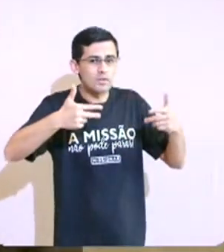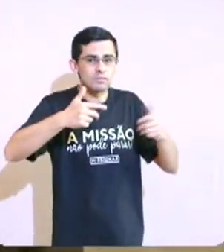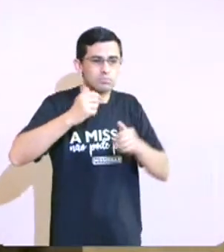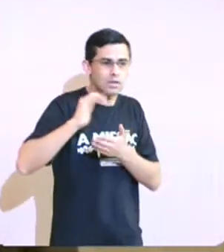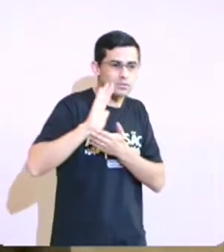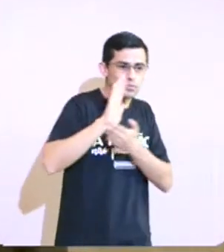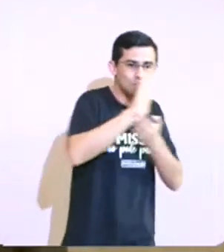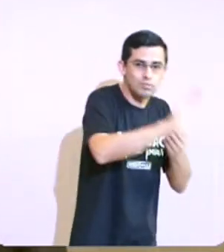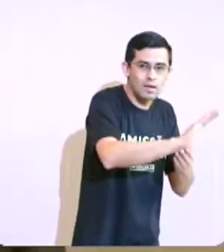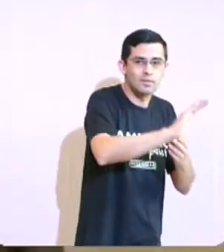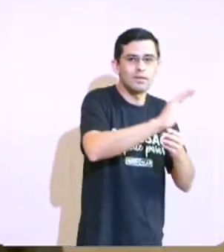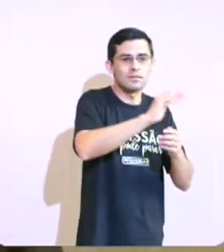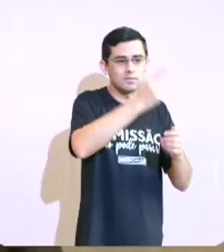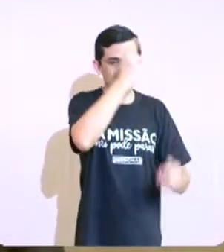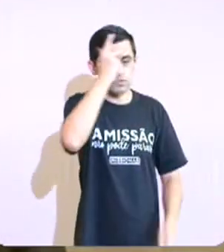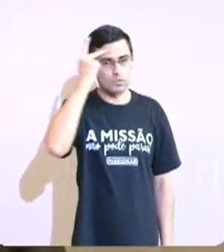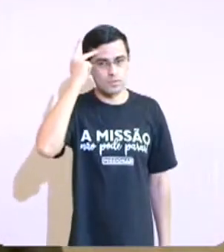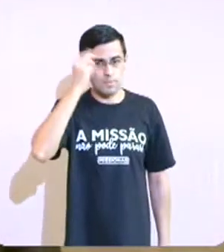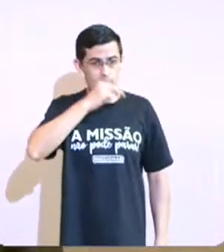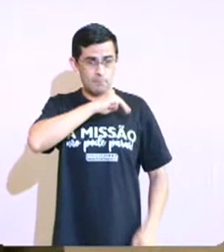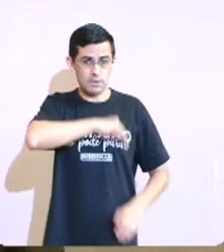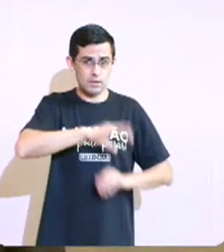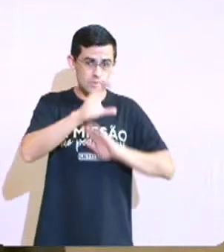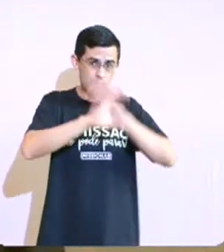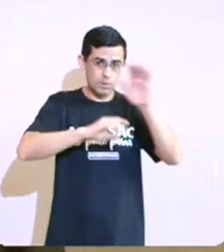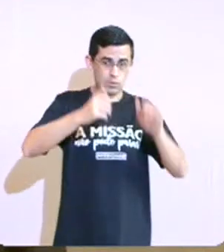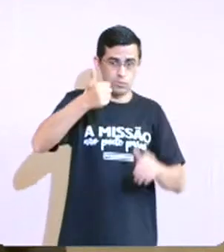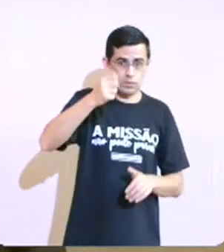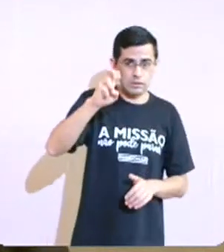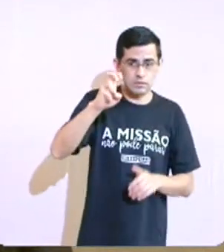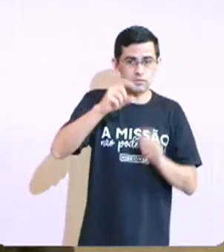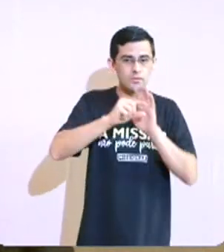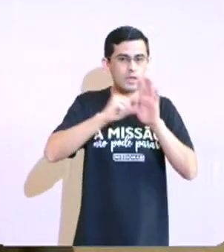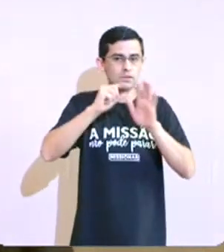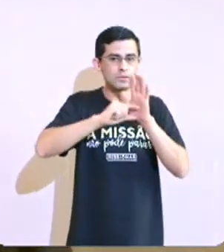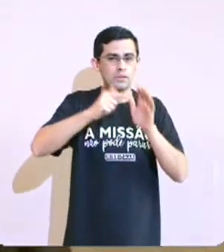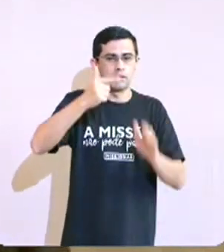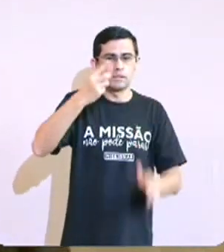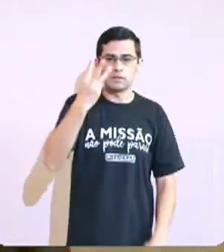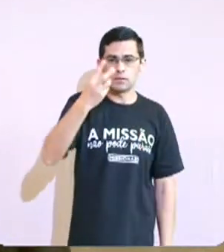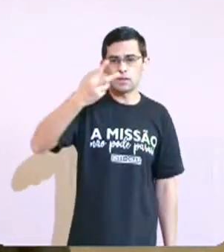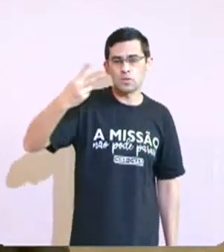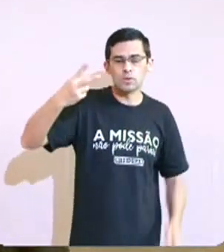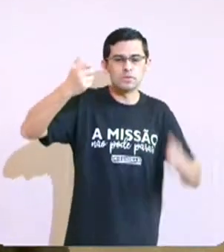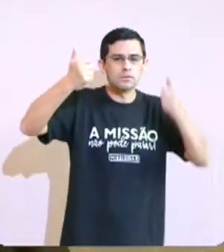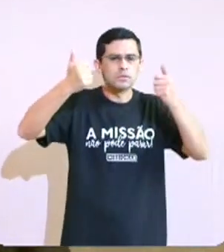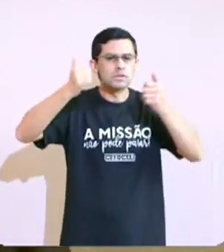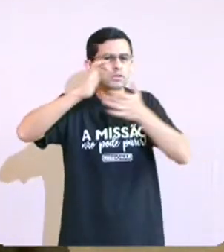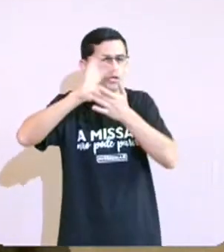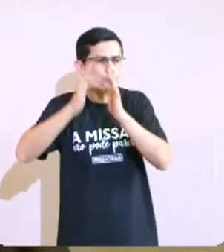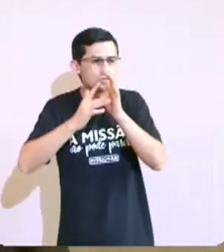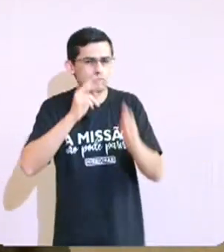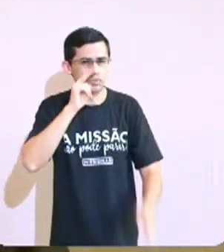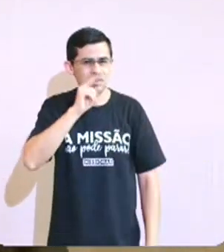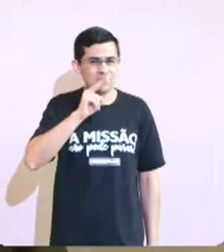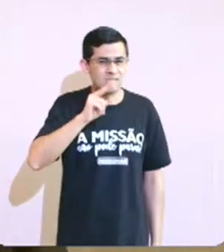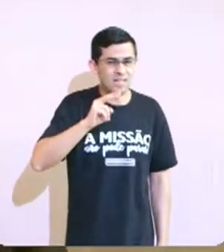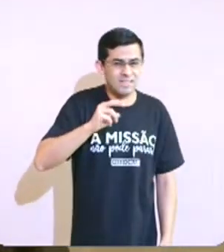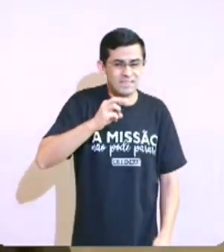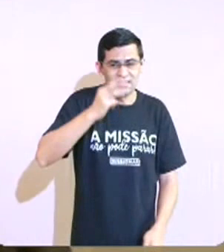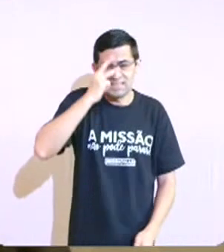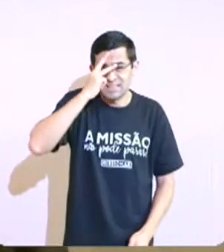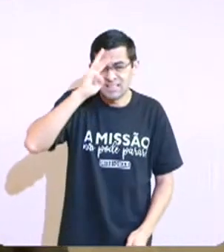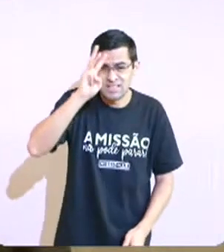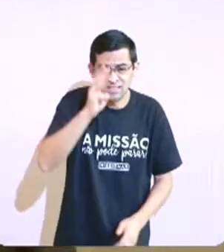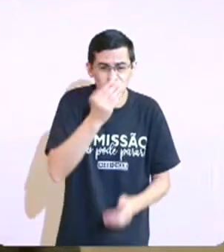pessoas. Quando em Mateus 15:32, Jesus viu as pessoas que já faziam 3 dias sem